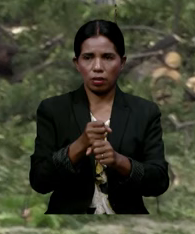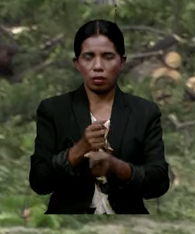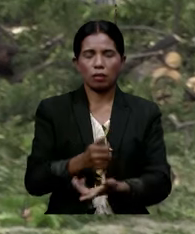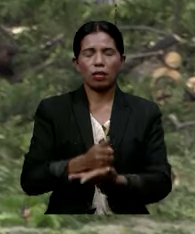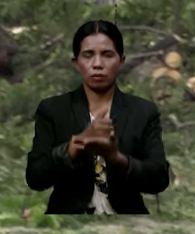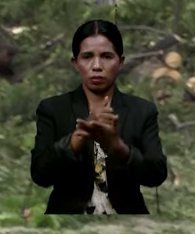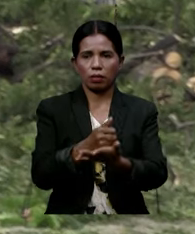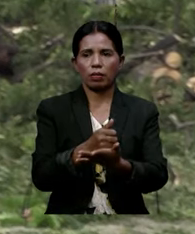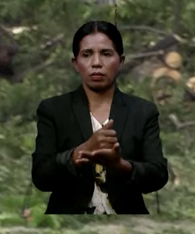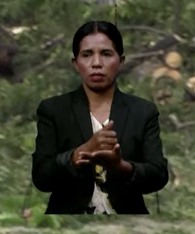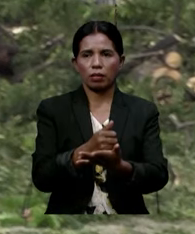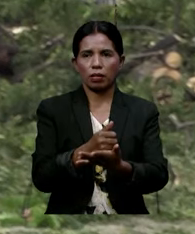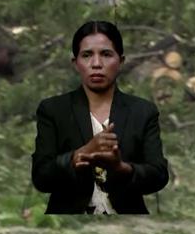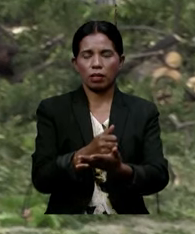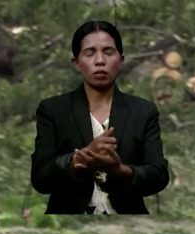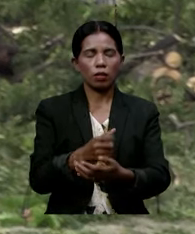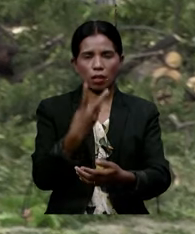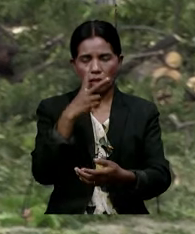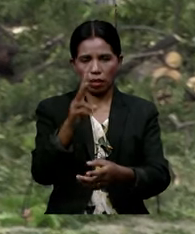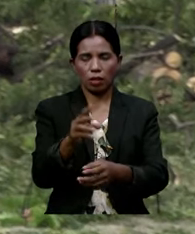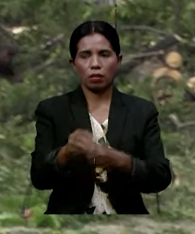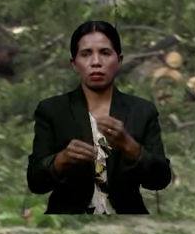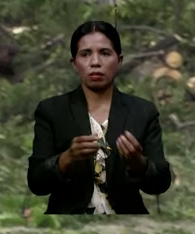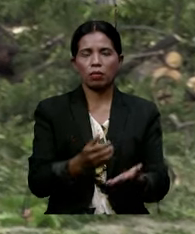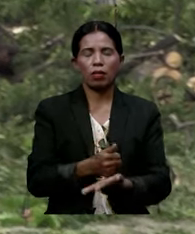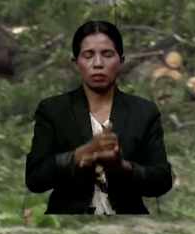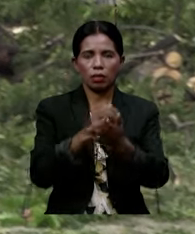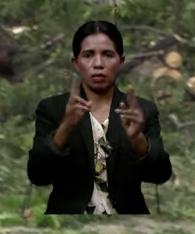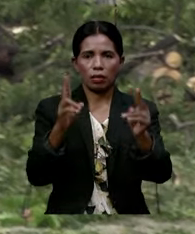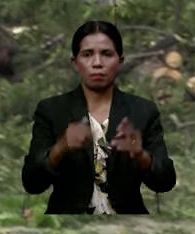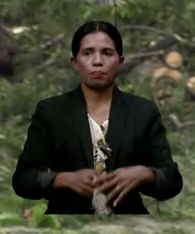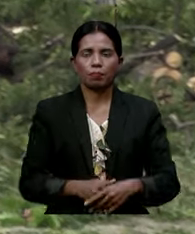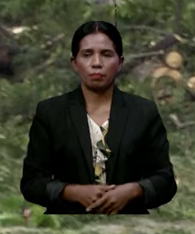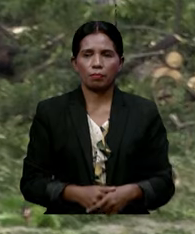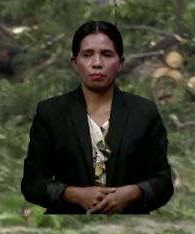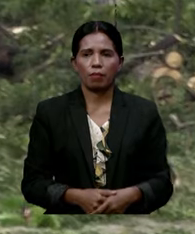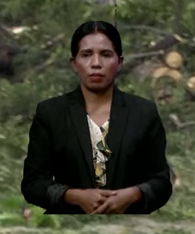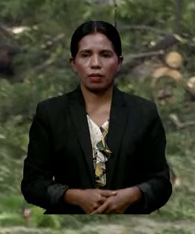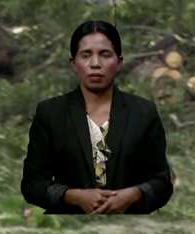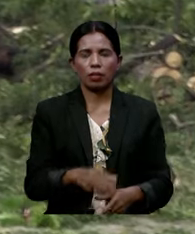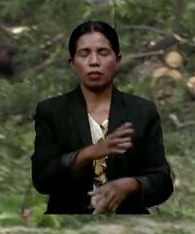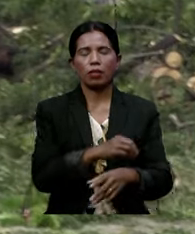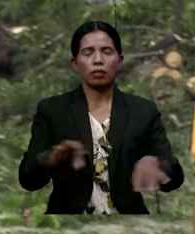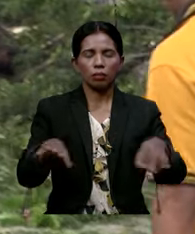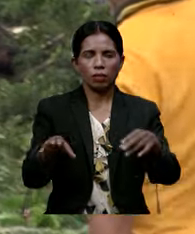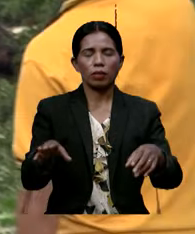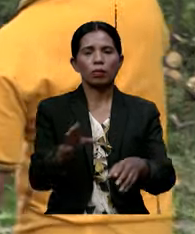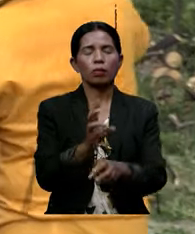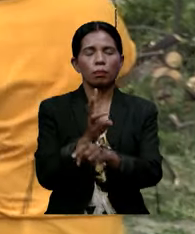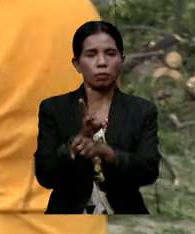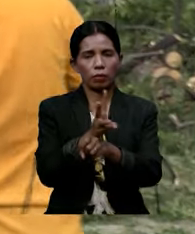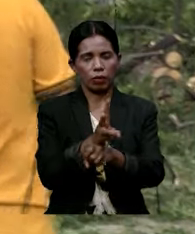habilitação, alô, buscas e recuperações. E da nema cá, papel bombeiros de ninha.